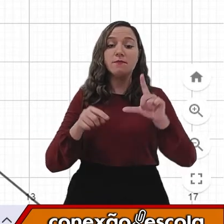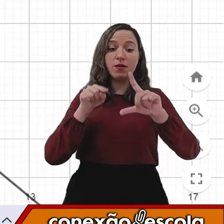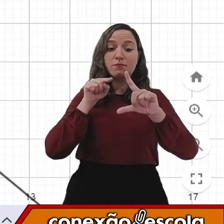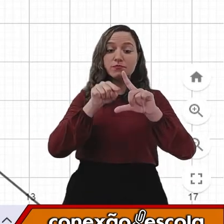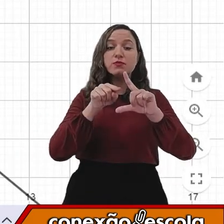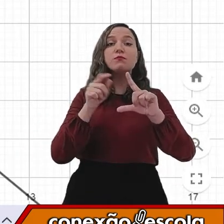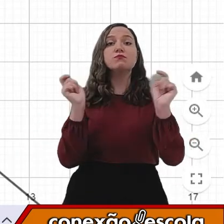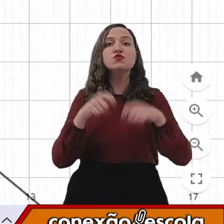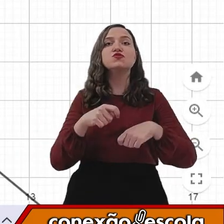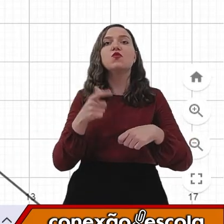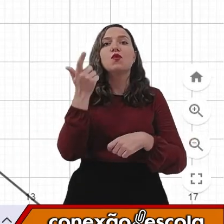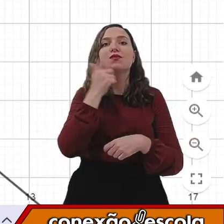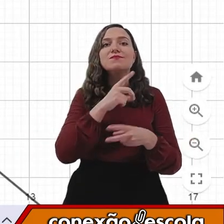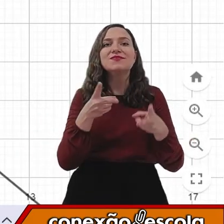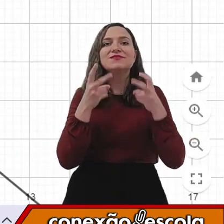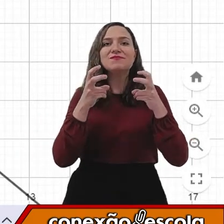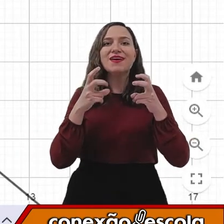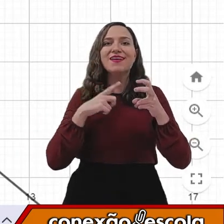circunferência